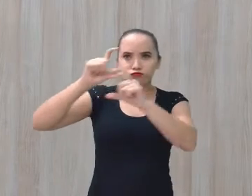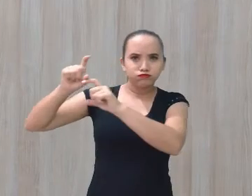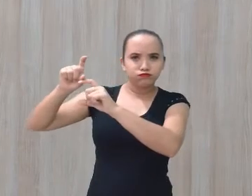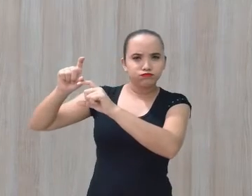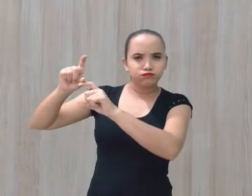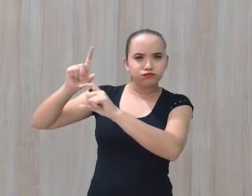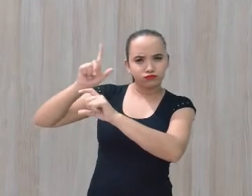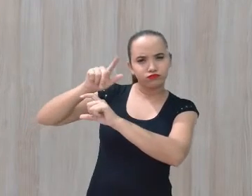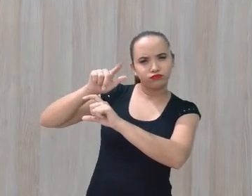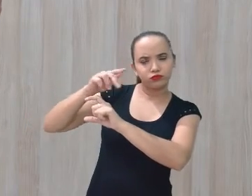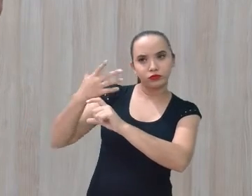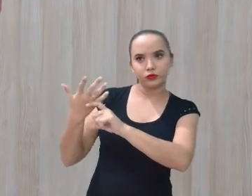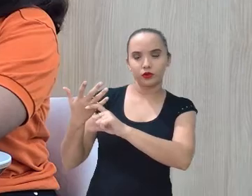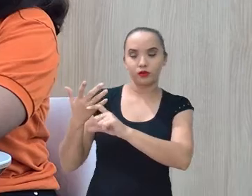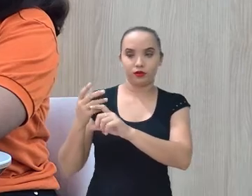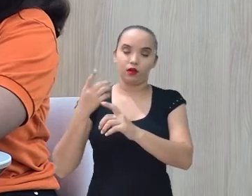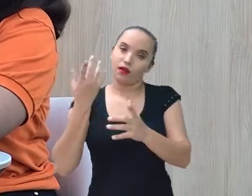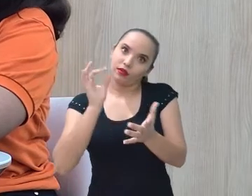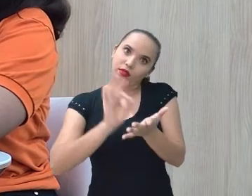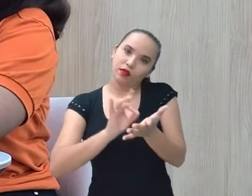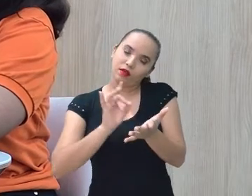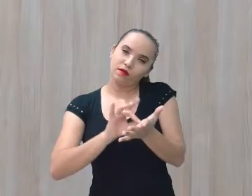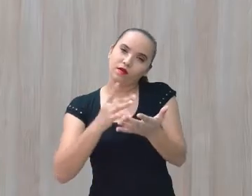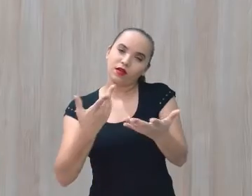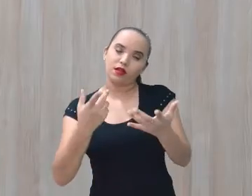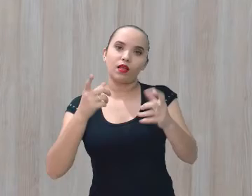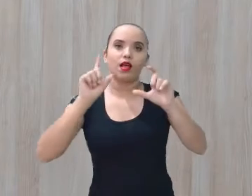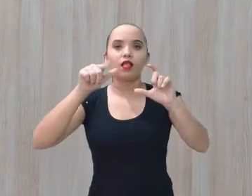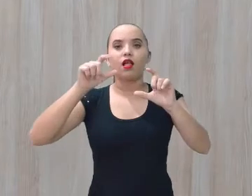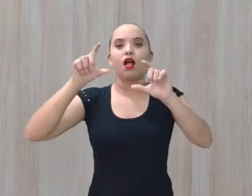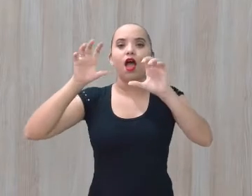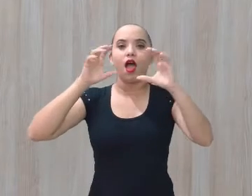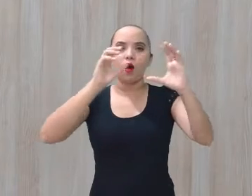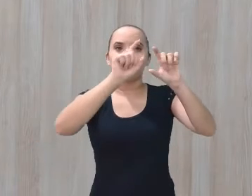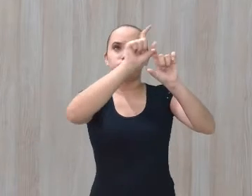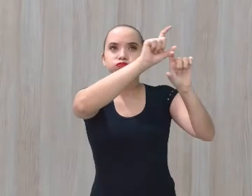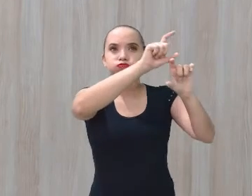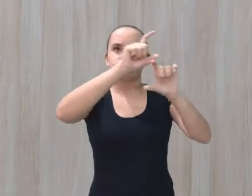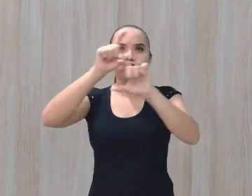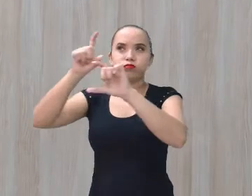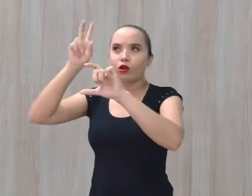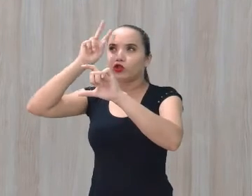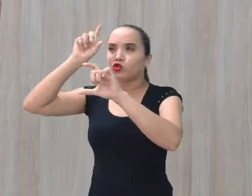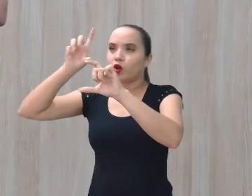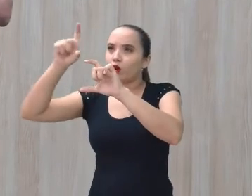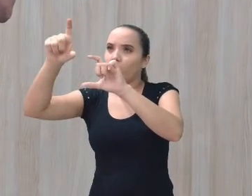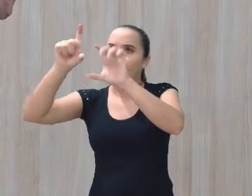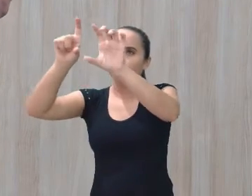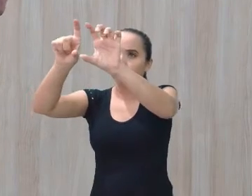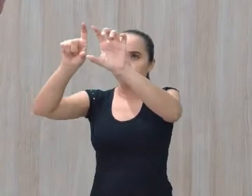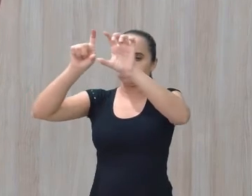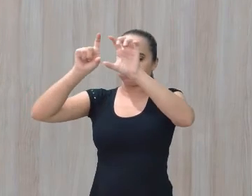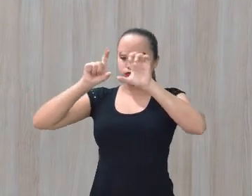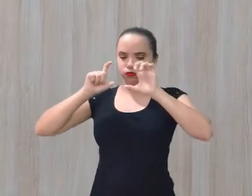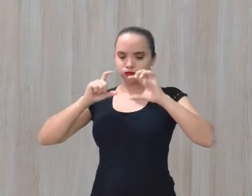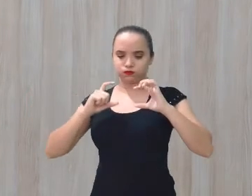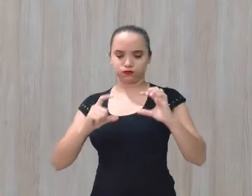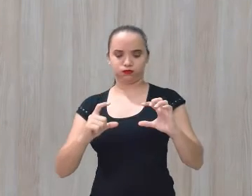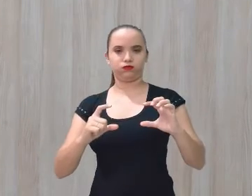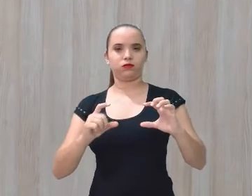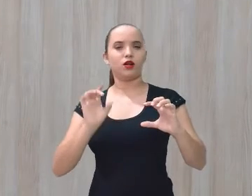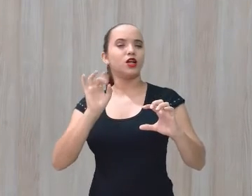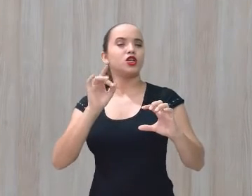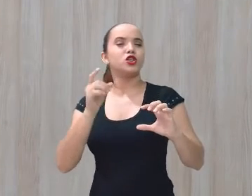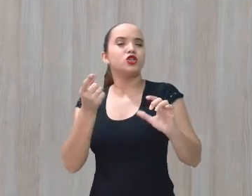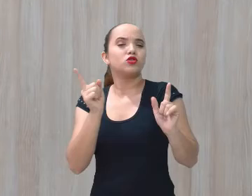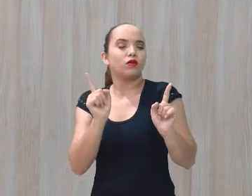é? É um fragmento, né, da história em quadrinhos. E aí, é um fragmento da história em quadrinhos. Tirinha é uma pequena sequência